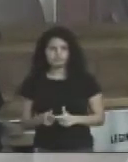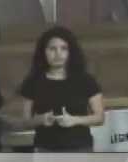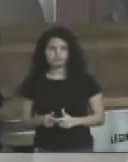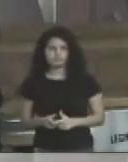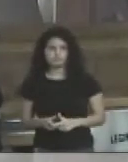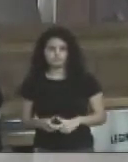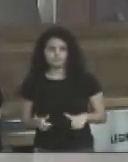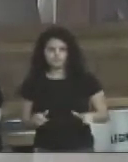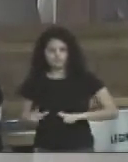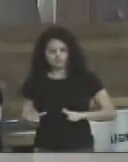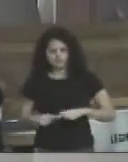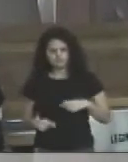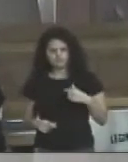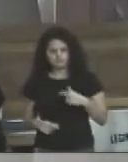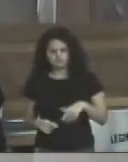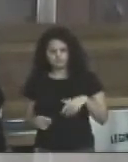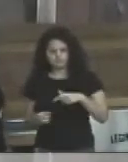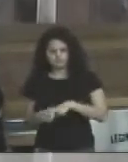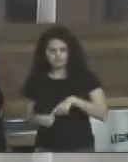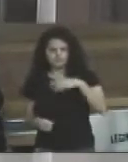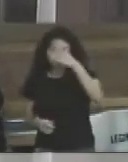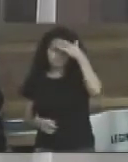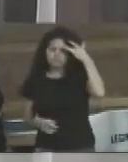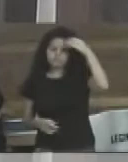emprego fique para o morador de nossa cidade.